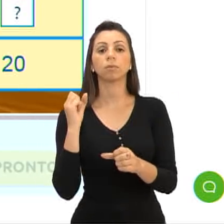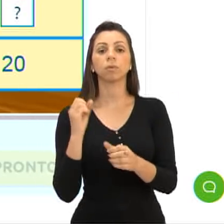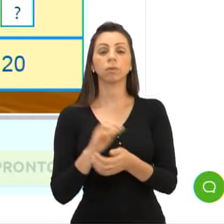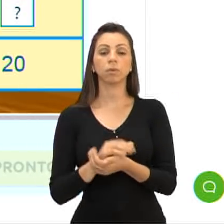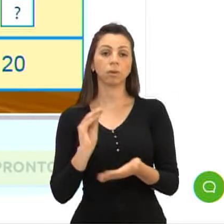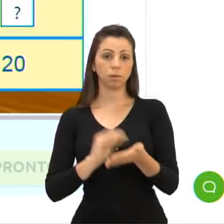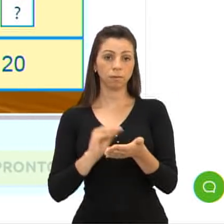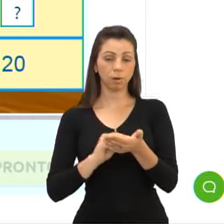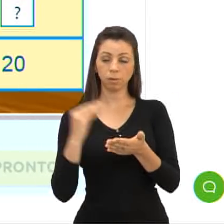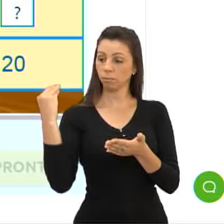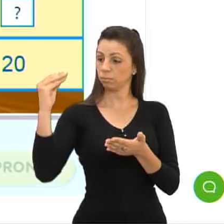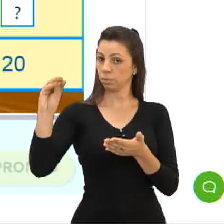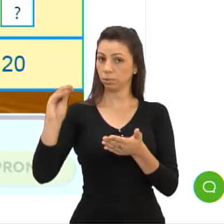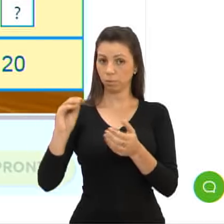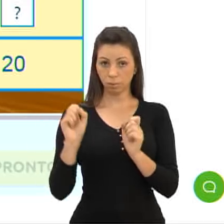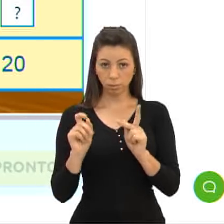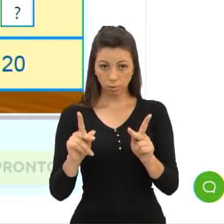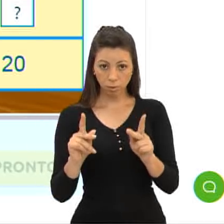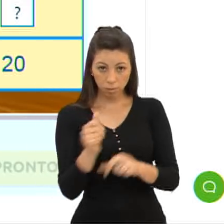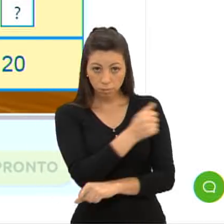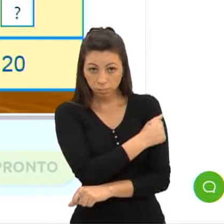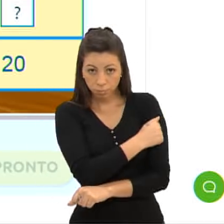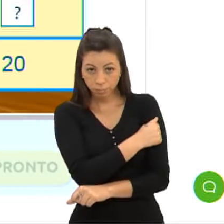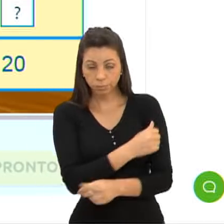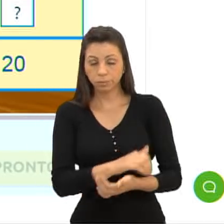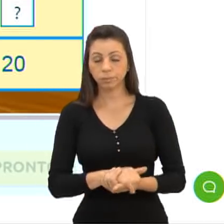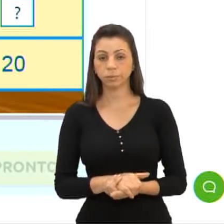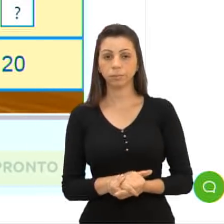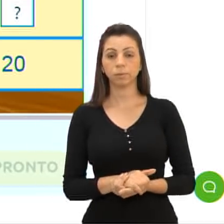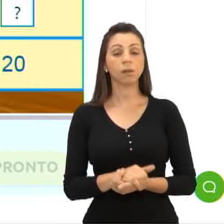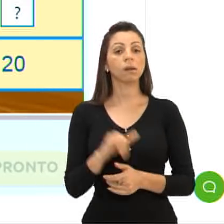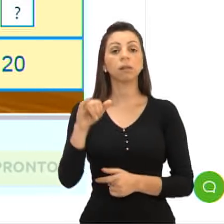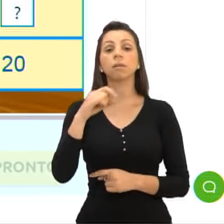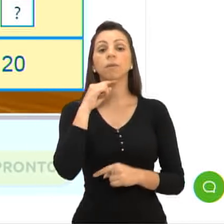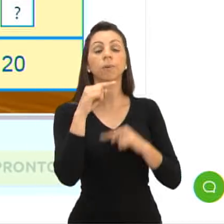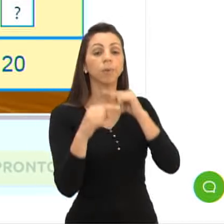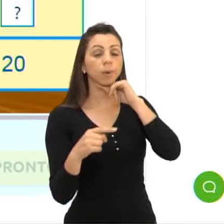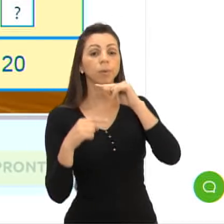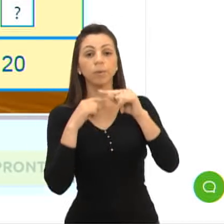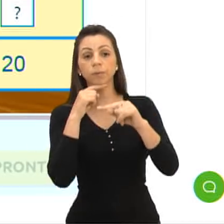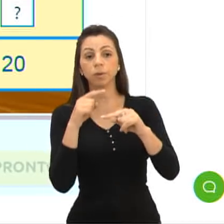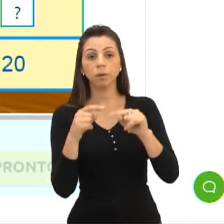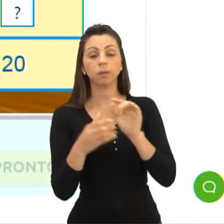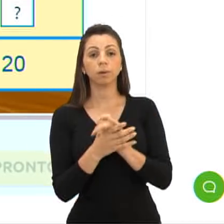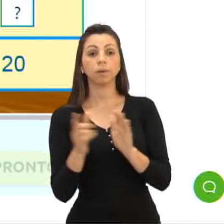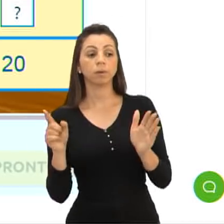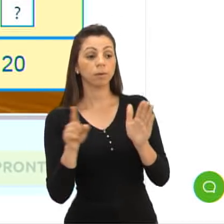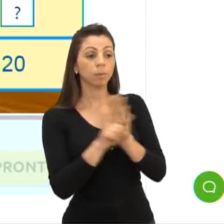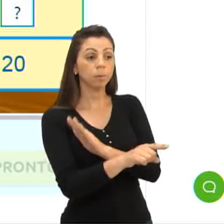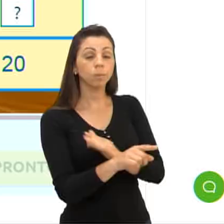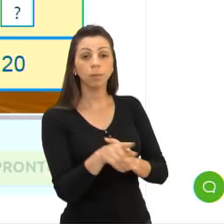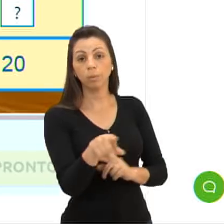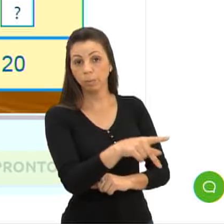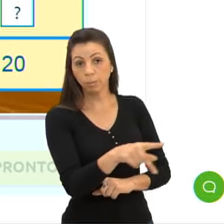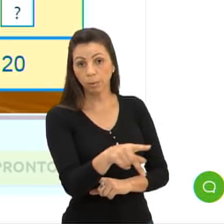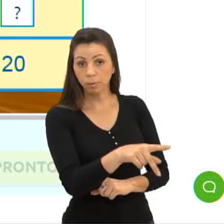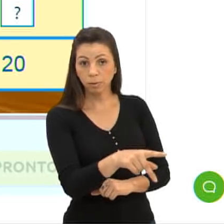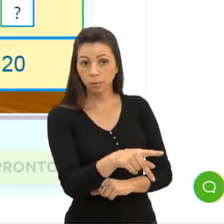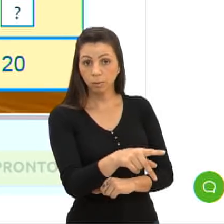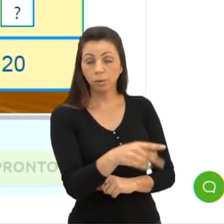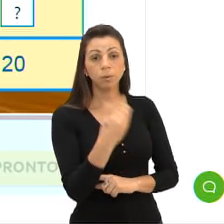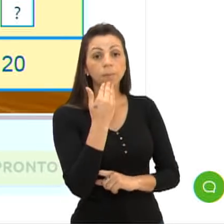você preencher. Ok, alunos? Qualquer dúvida aí, solicitem um auxílio aí dos seus